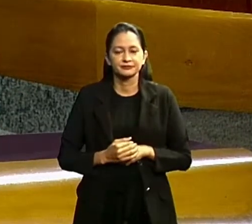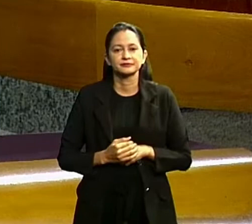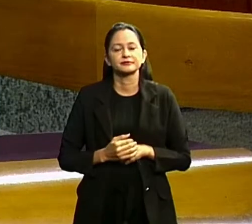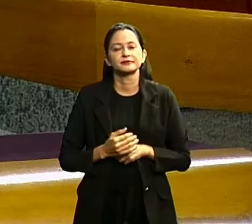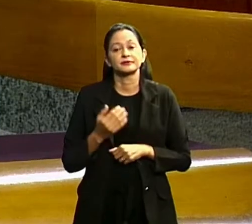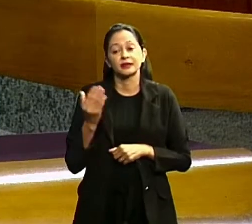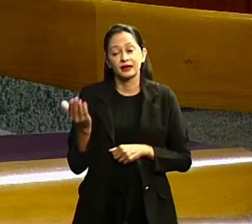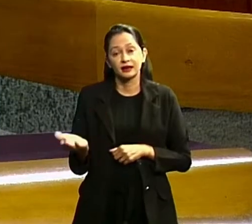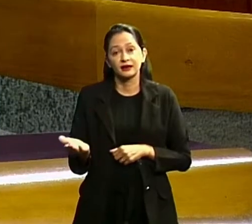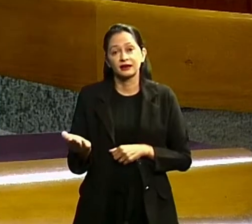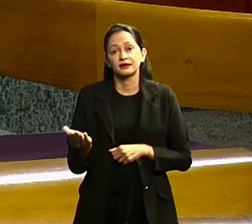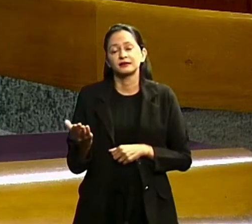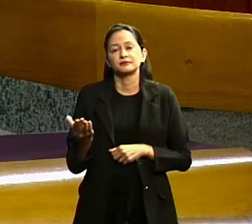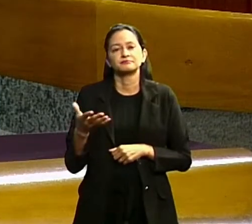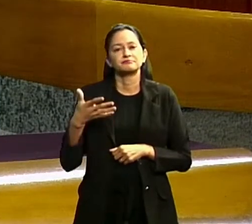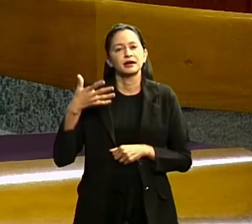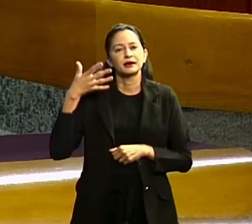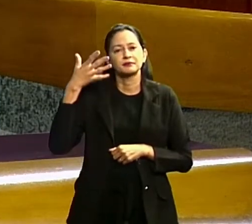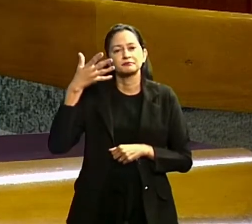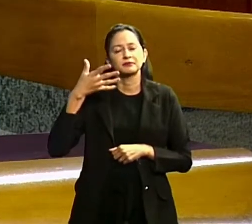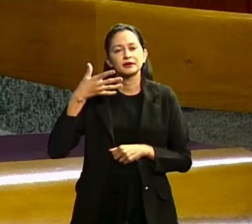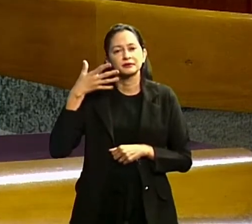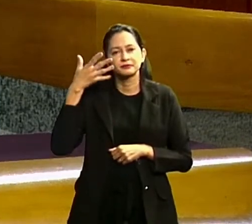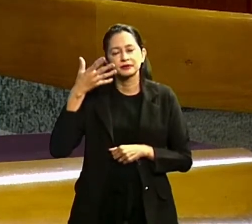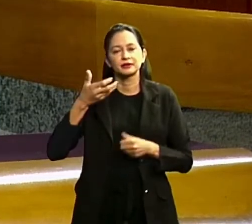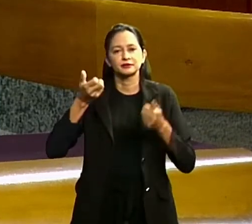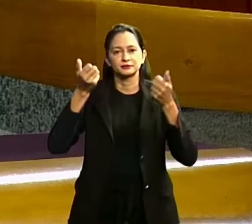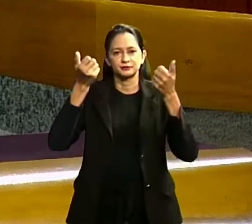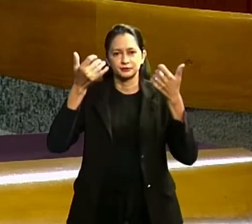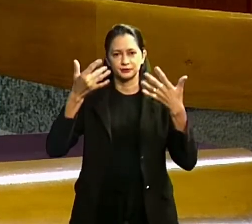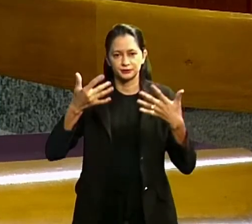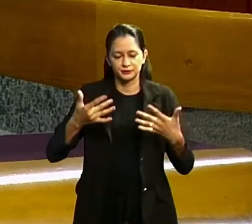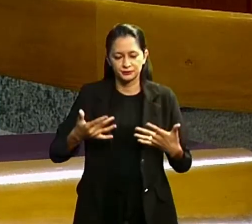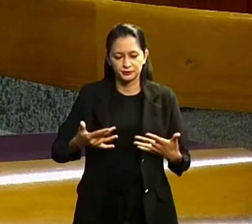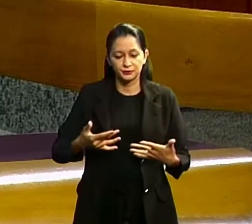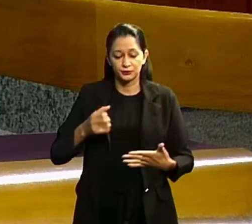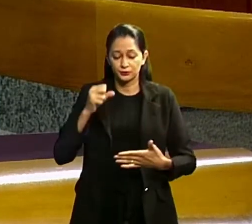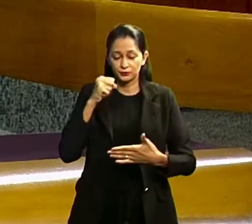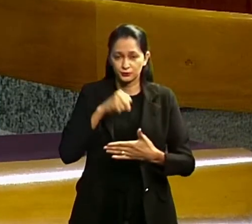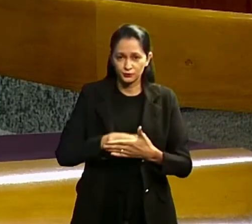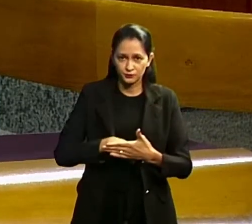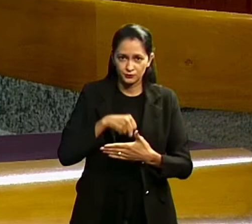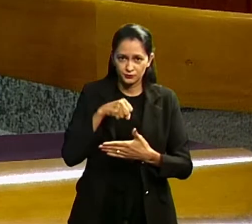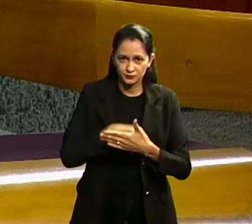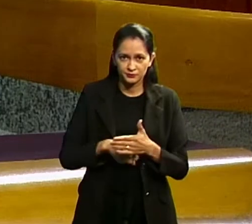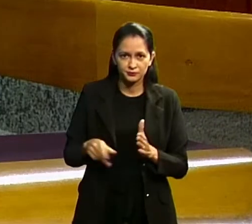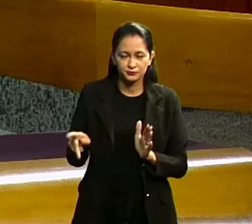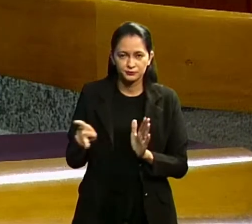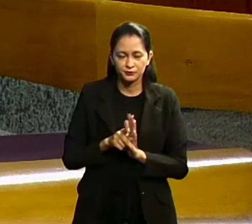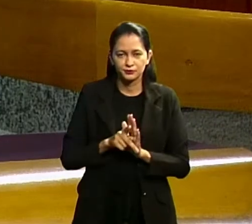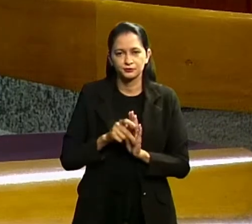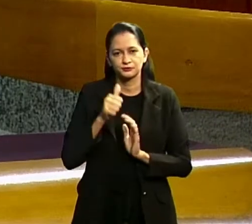Lucila, em belas palavras, disse aqui sobre a luta das mulheres.